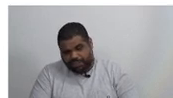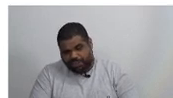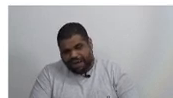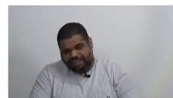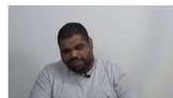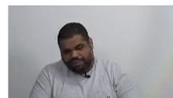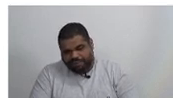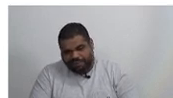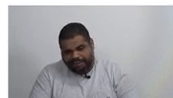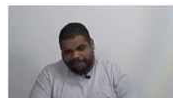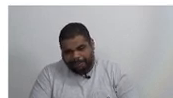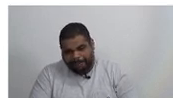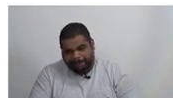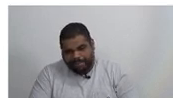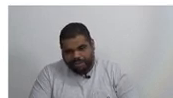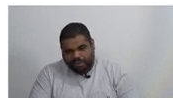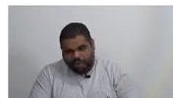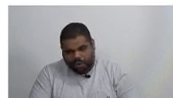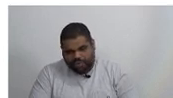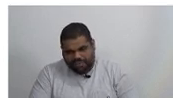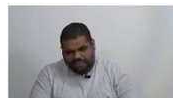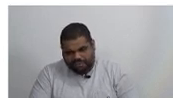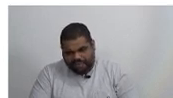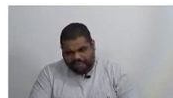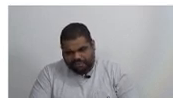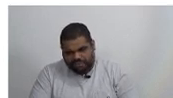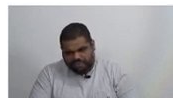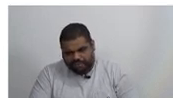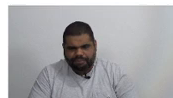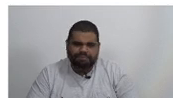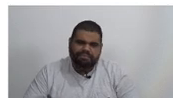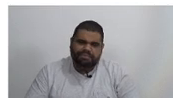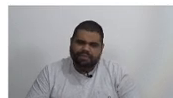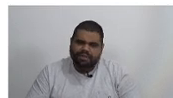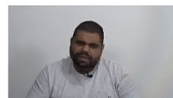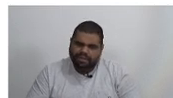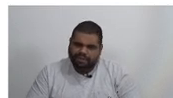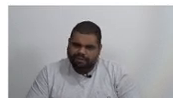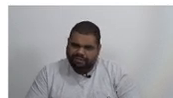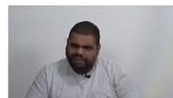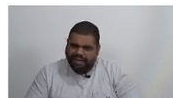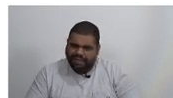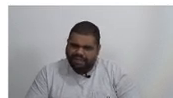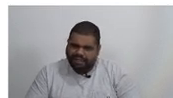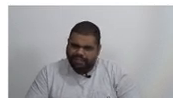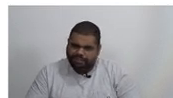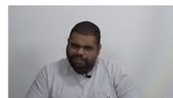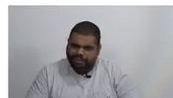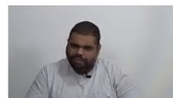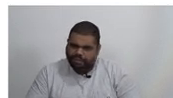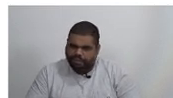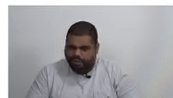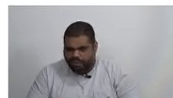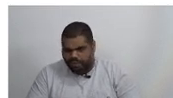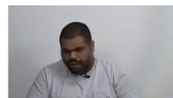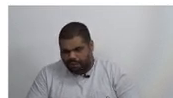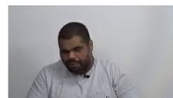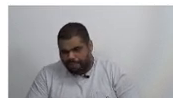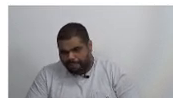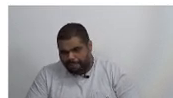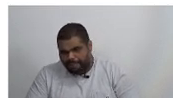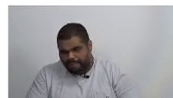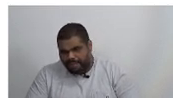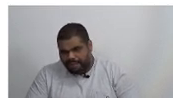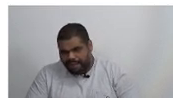7 mais 4, 11, não é isso? Então, vai ficar ali y